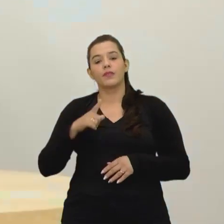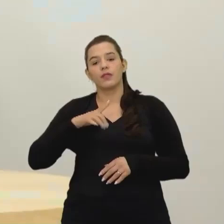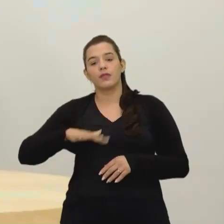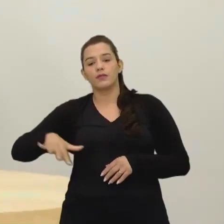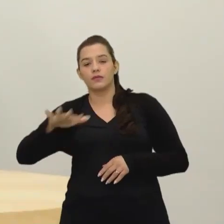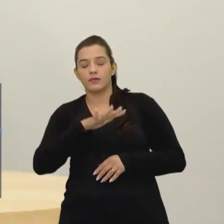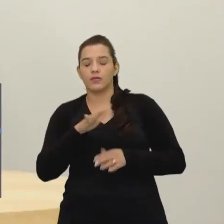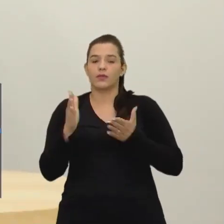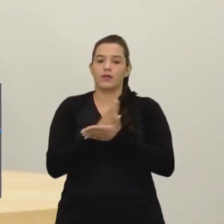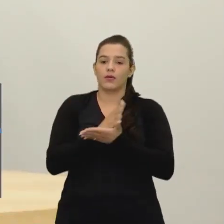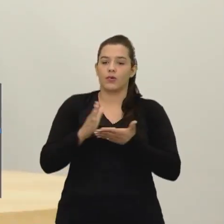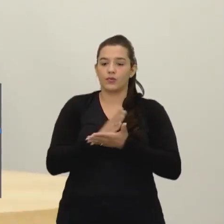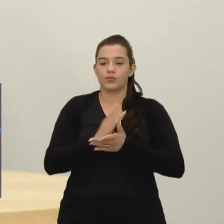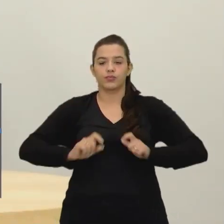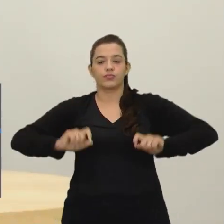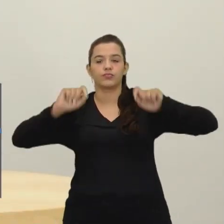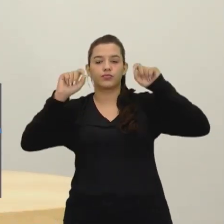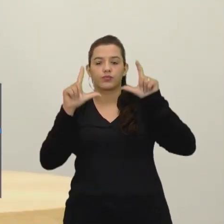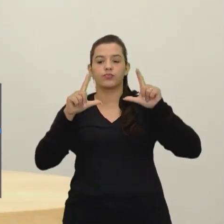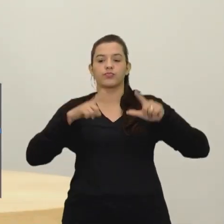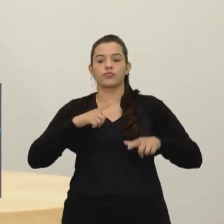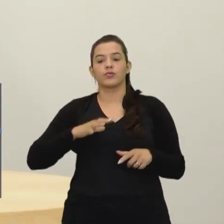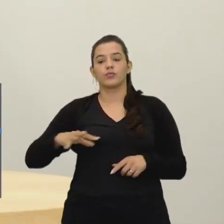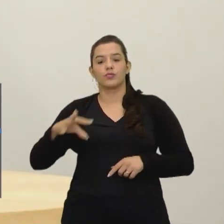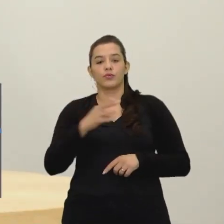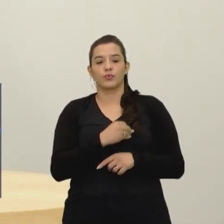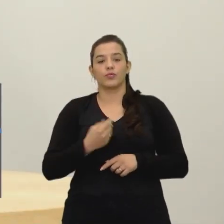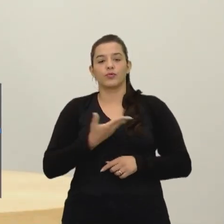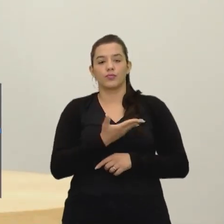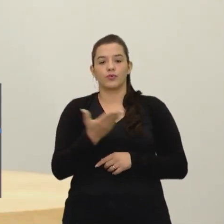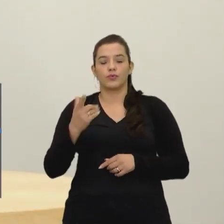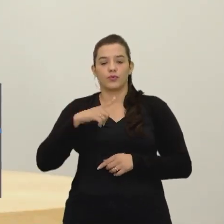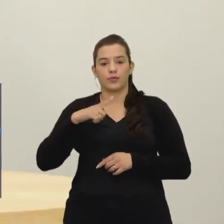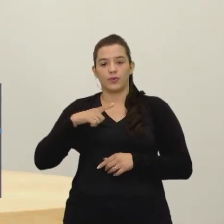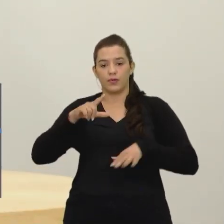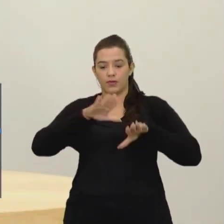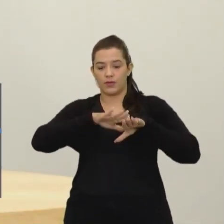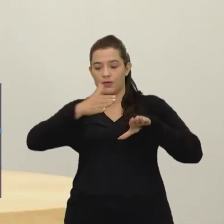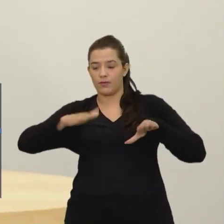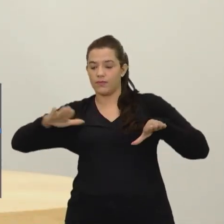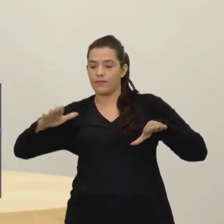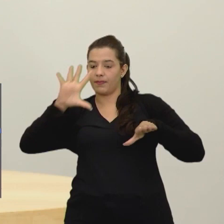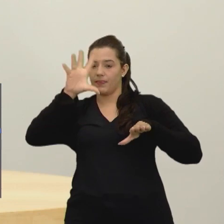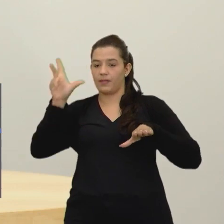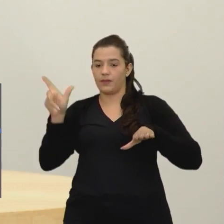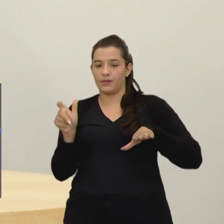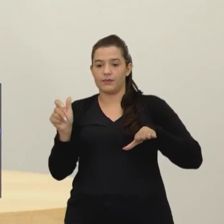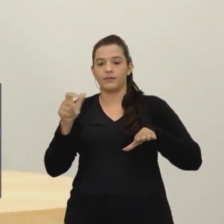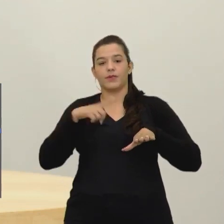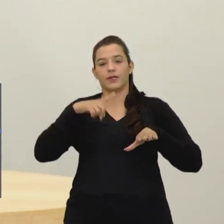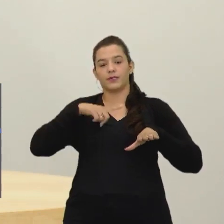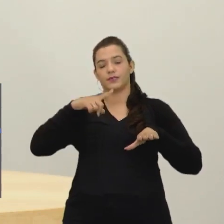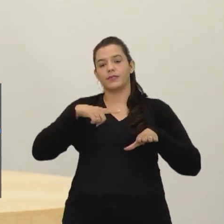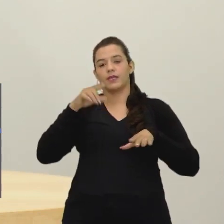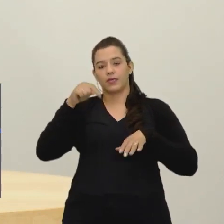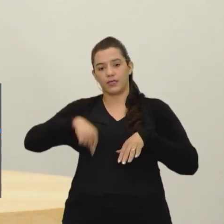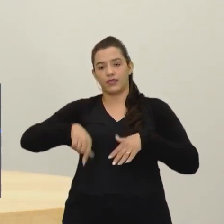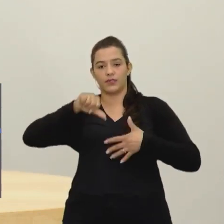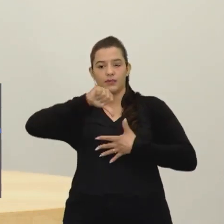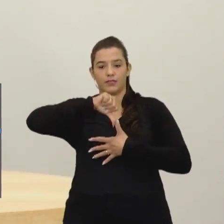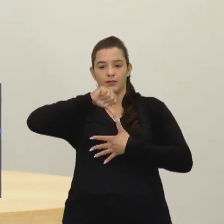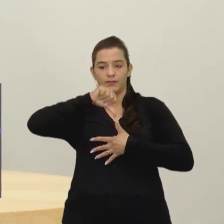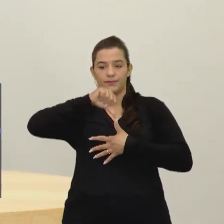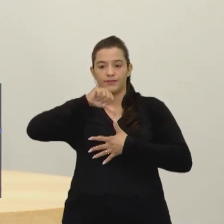lá os destaques das planícies. Aí eu dando destaque para a planície amazônica aqui na América do Sul, que é a maior